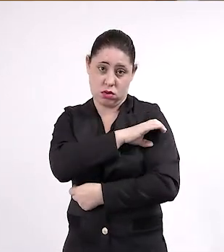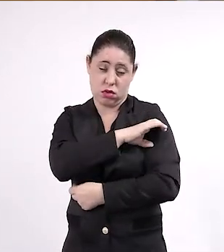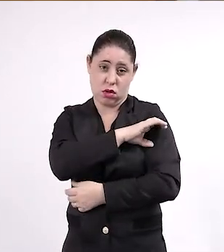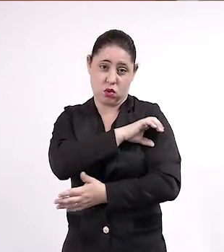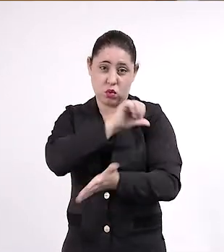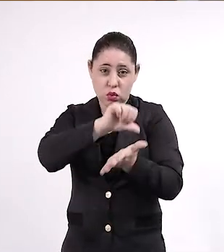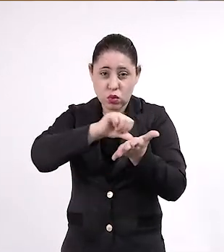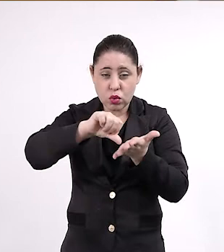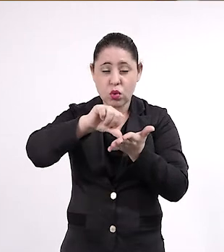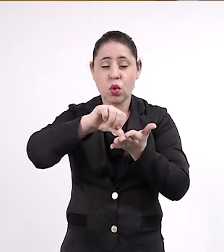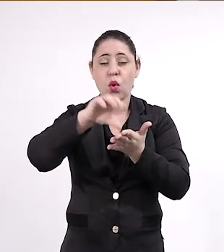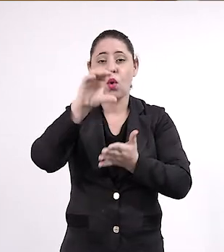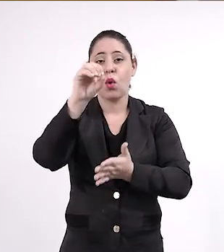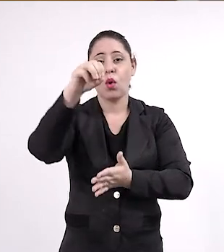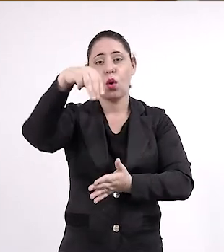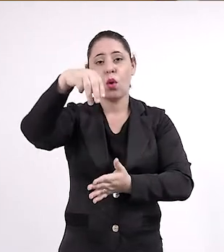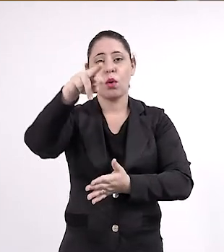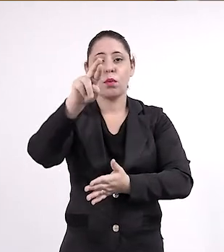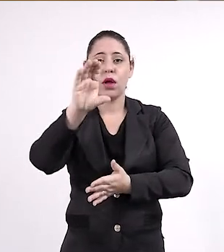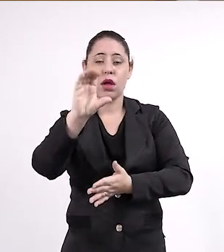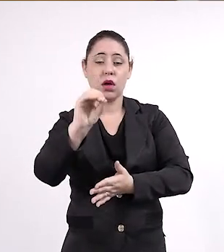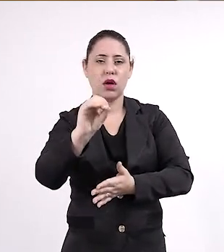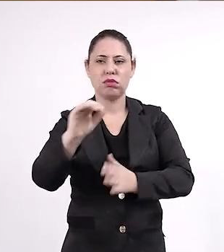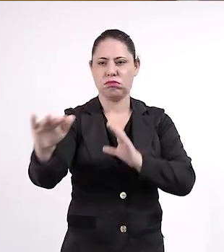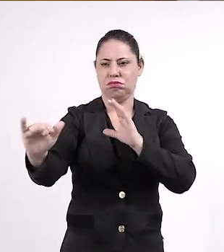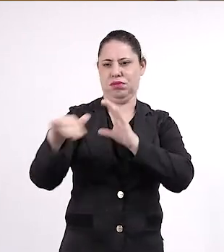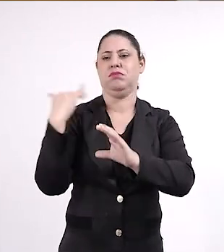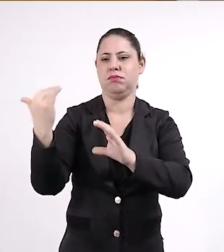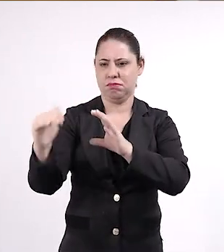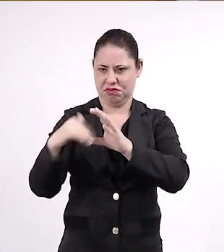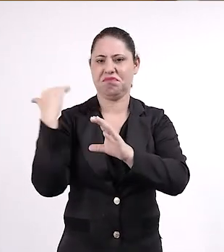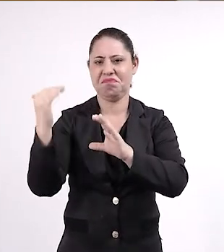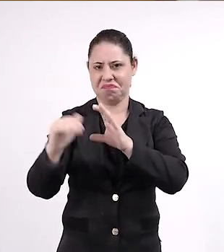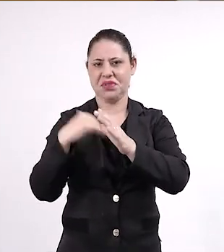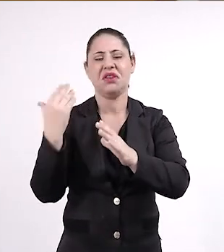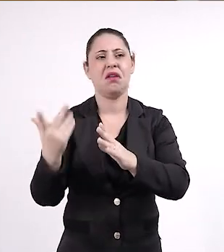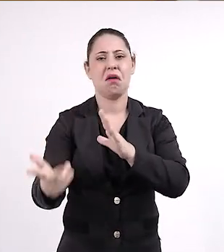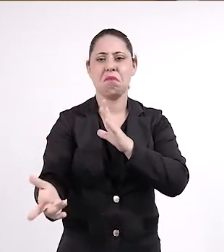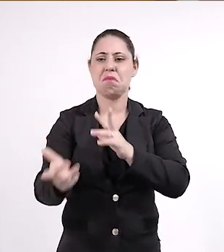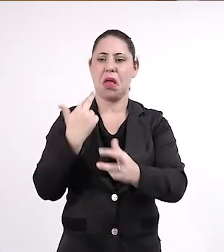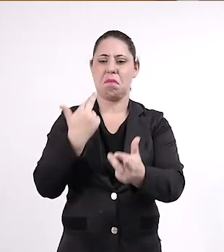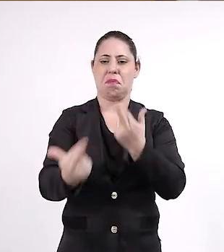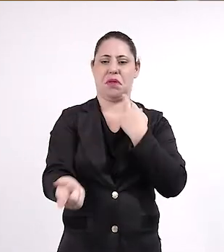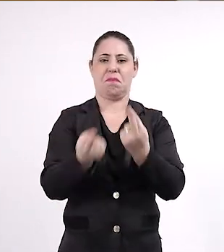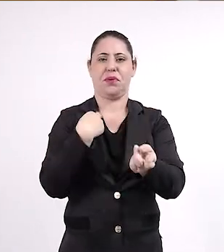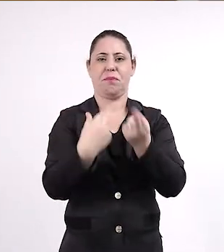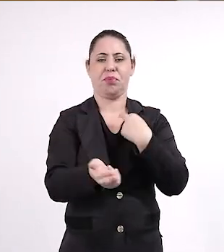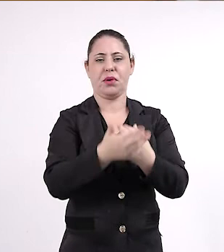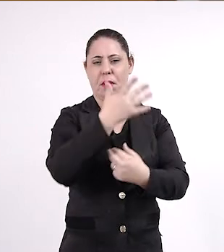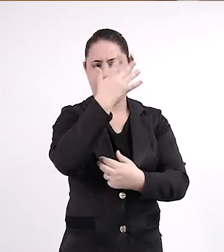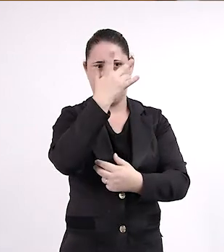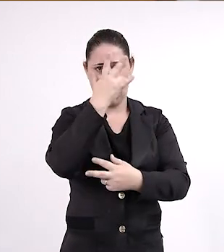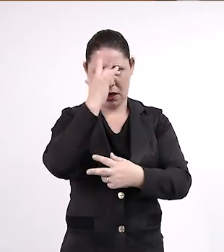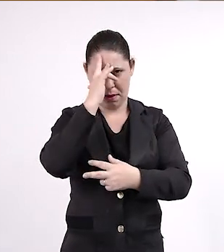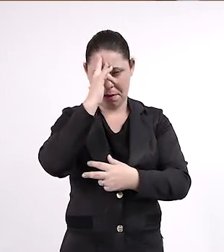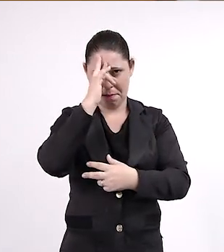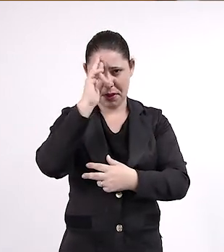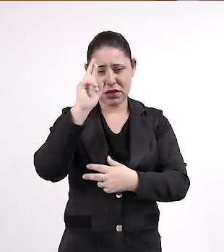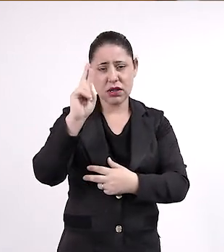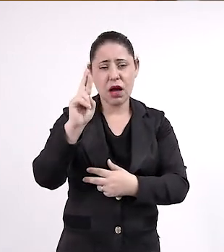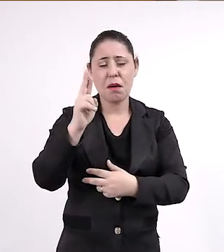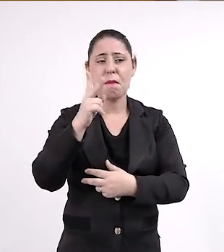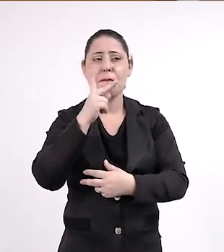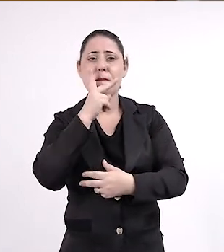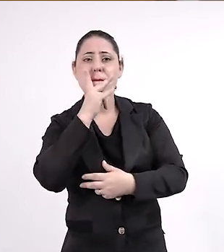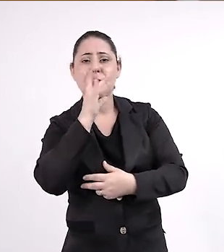desse núcleo, o defensor Homero Lupo Medeiros, começou a receber diversas reclamações de responsáveis aí